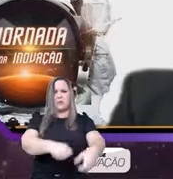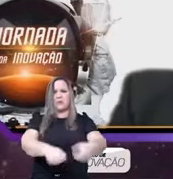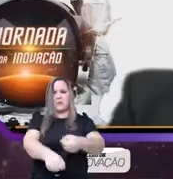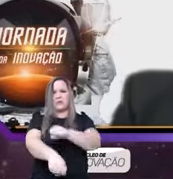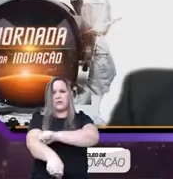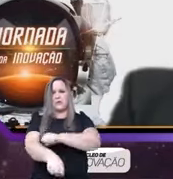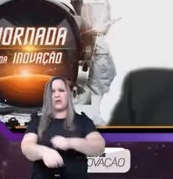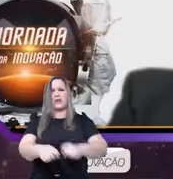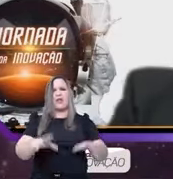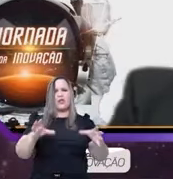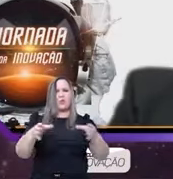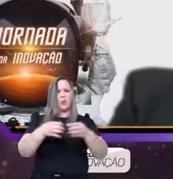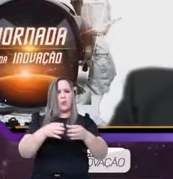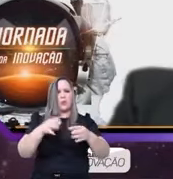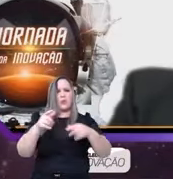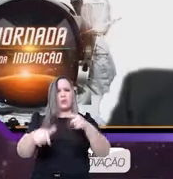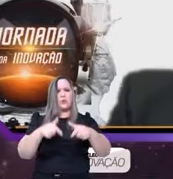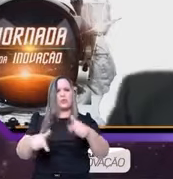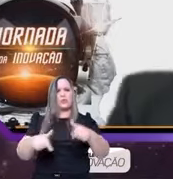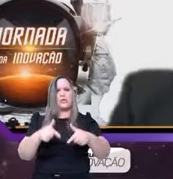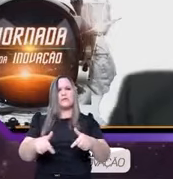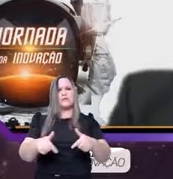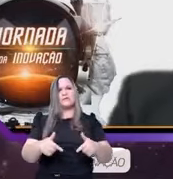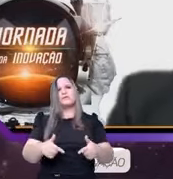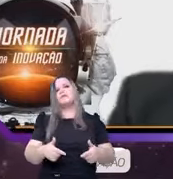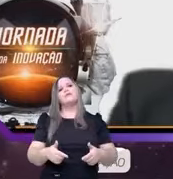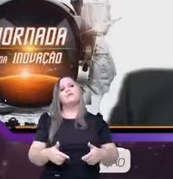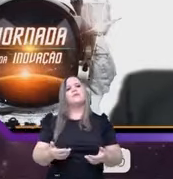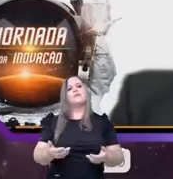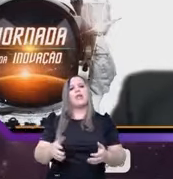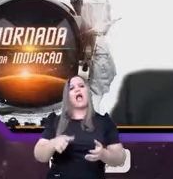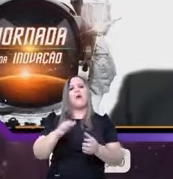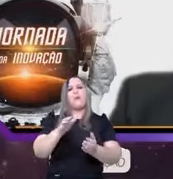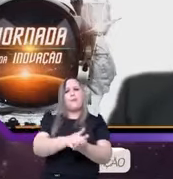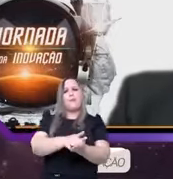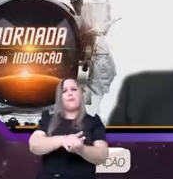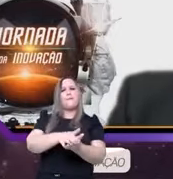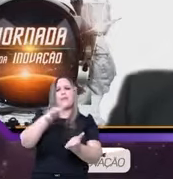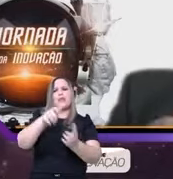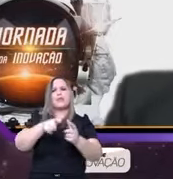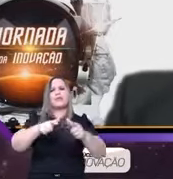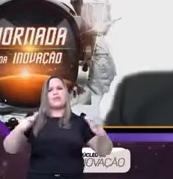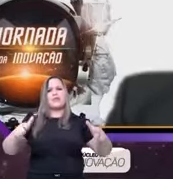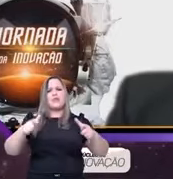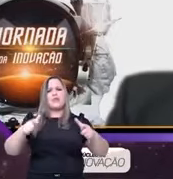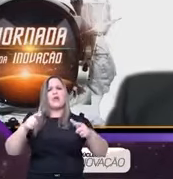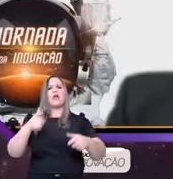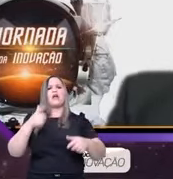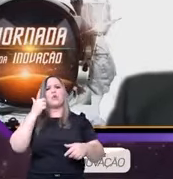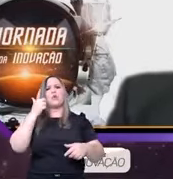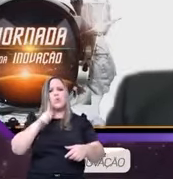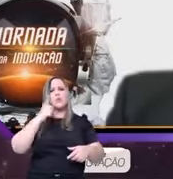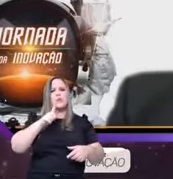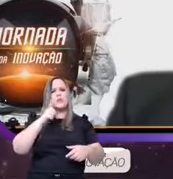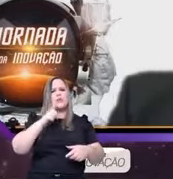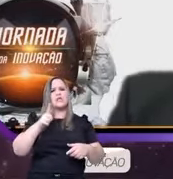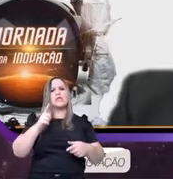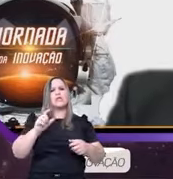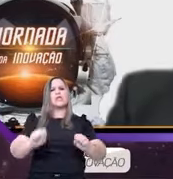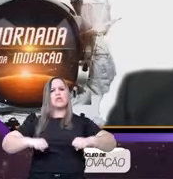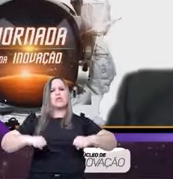seja da estrutura toda do judiciário. Então, aumentar essa capacidade. Para quê? Porque ele exija o